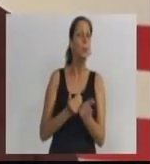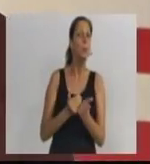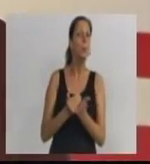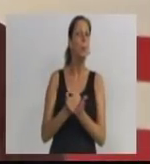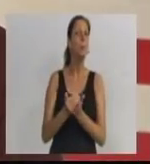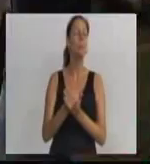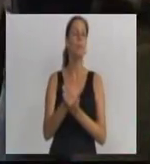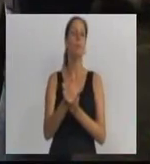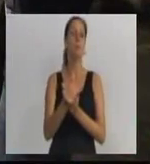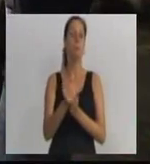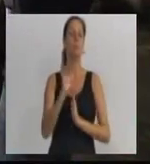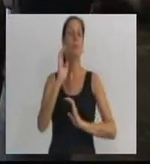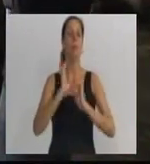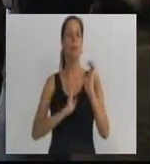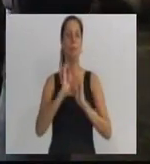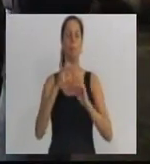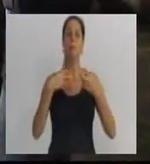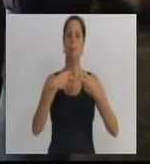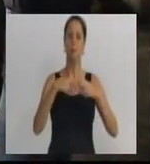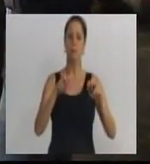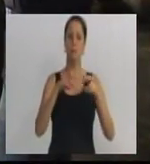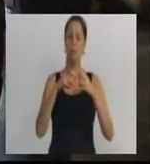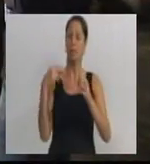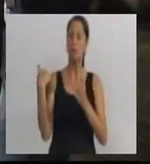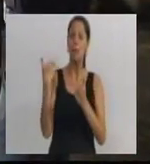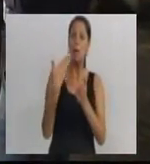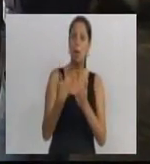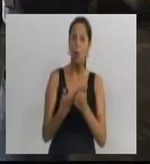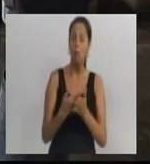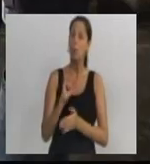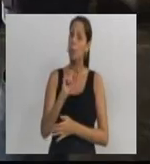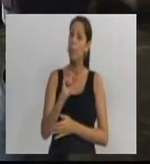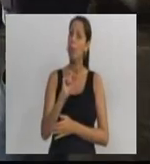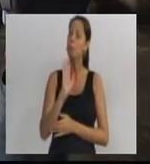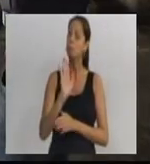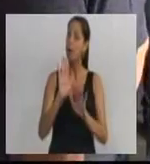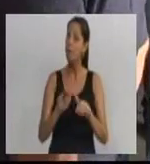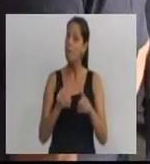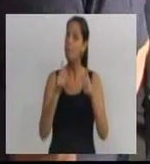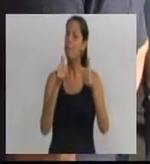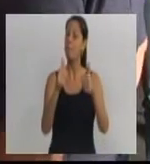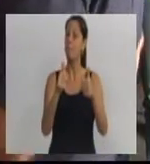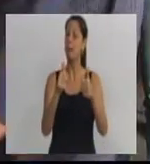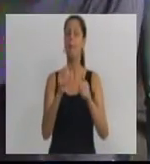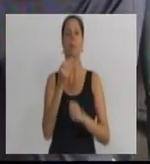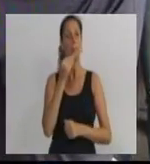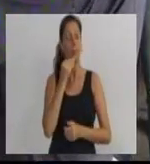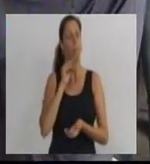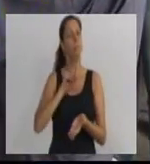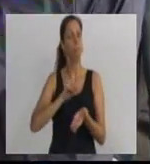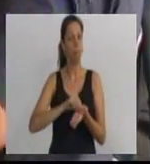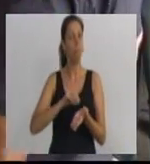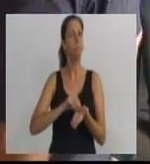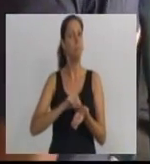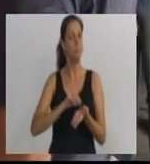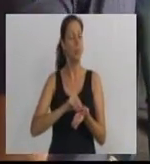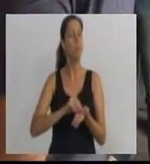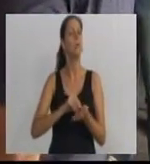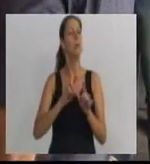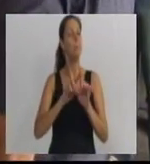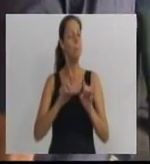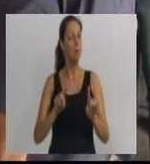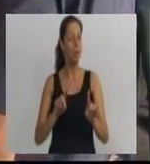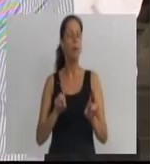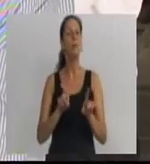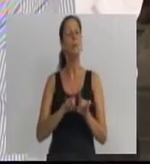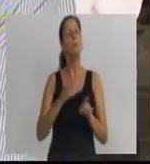tenho acompanhado algumas melhorias. Não é o que nós queremos. Não é o que nós queremos. E, claro, pedir